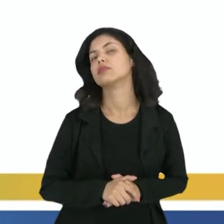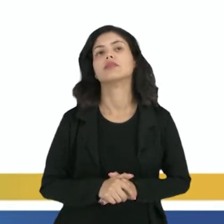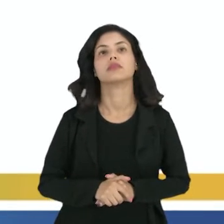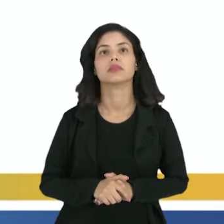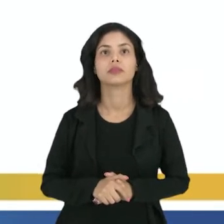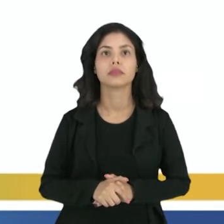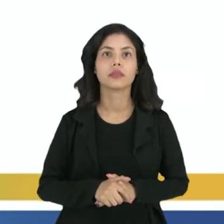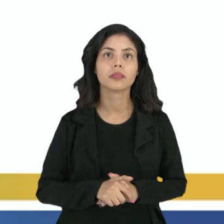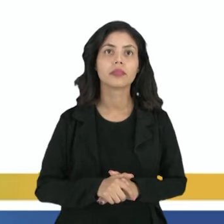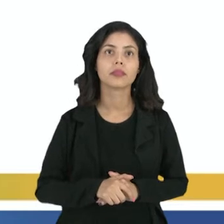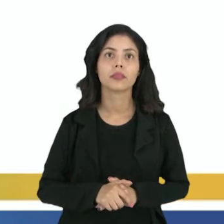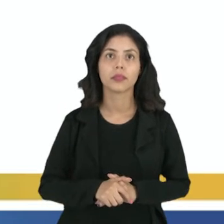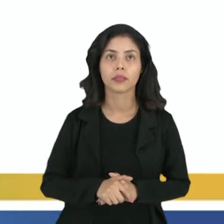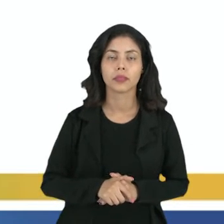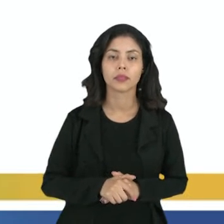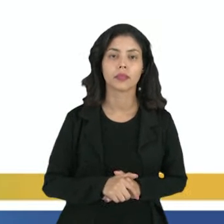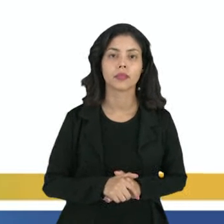constante,